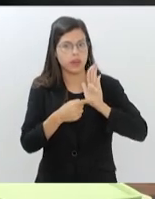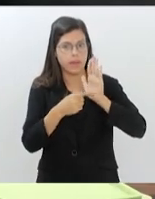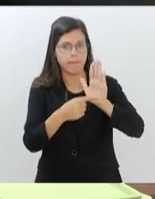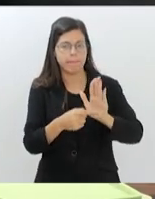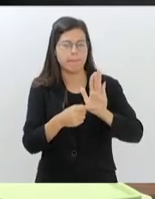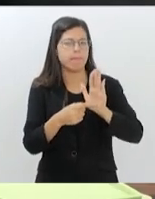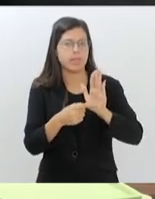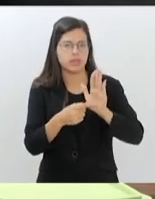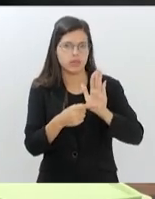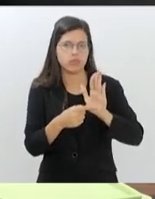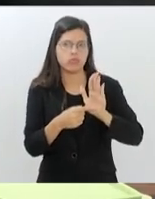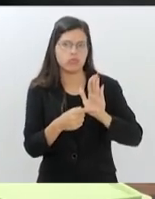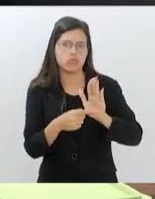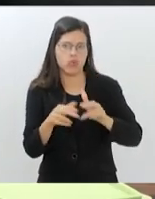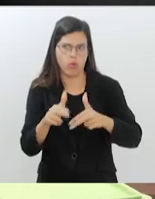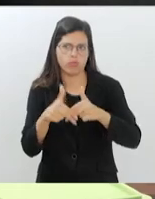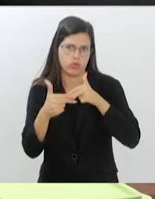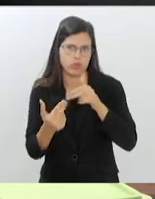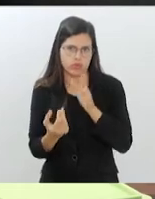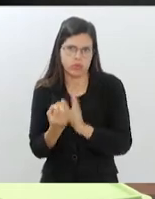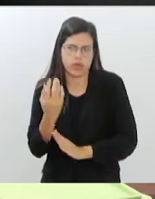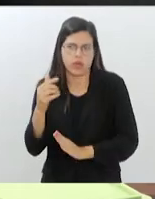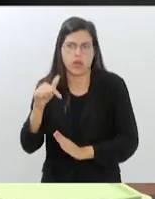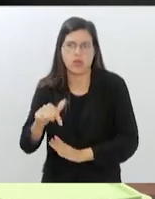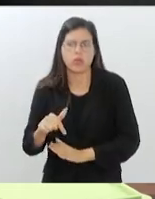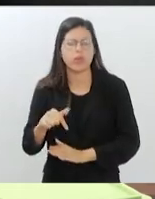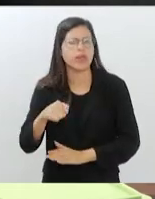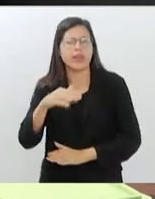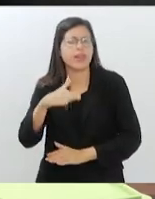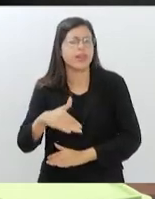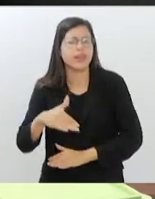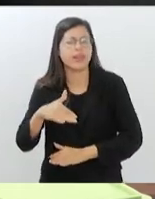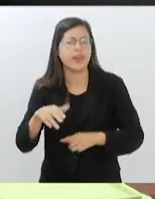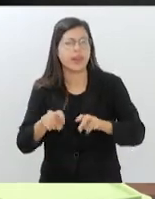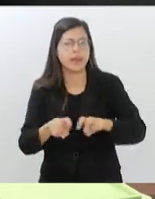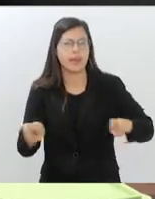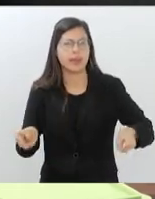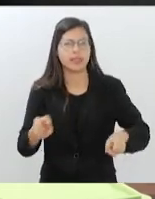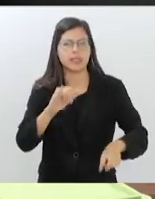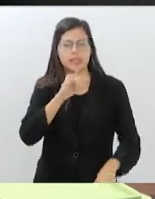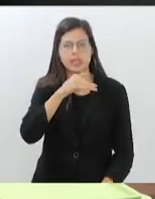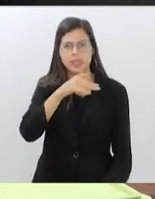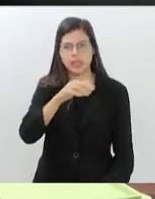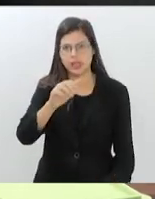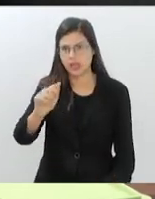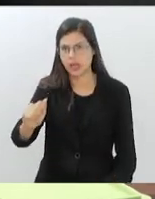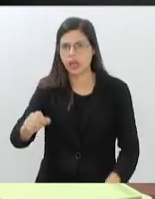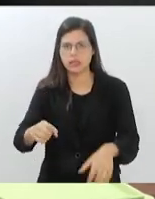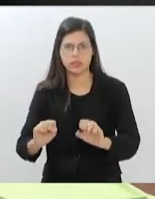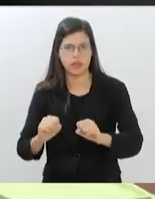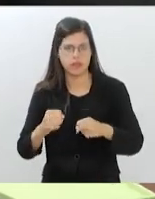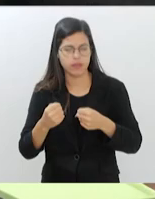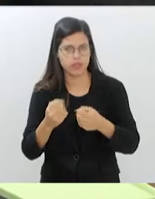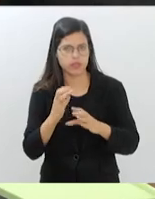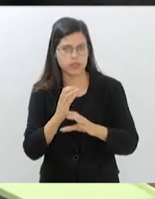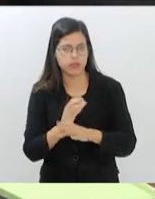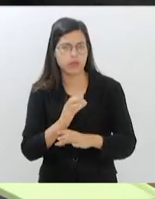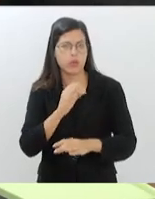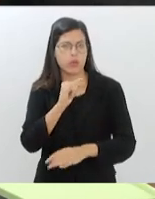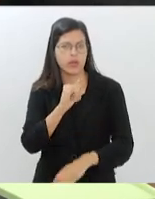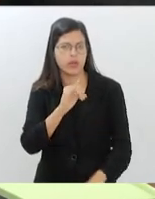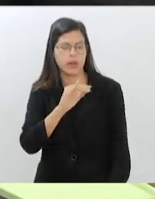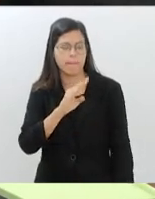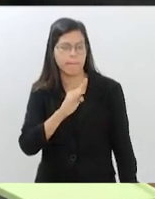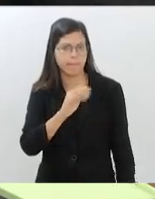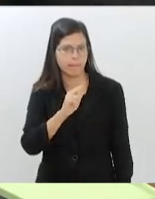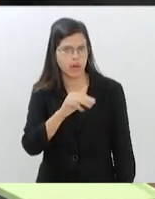audiência quem tava na mesa da audiência o Inea a Defesa Civil o Ibama tava até um